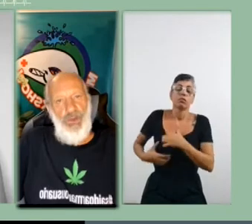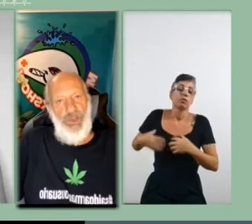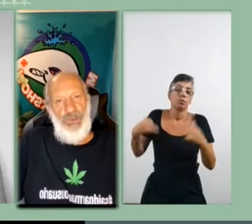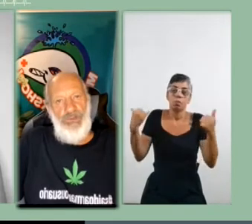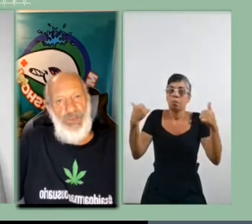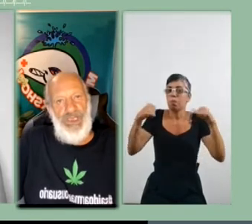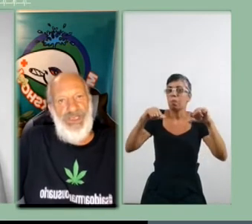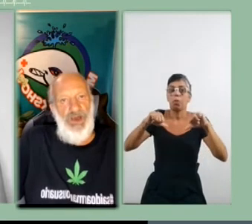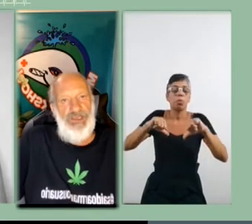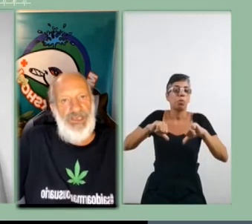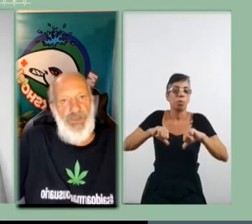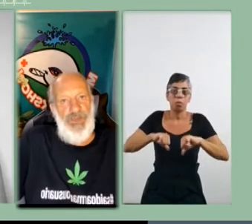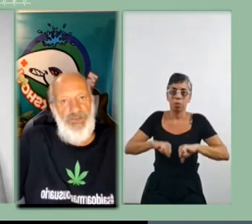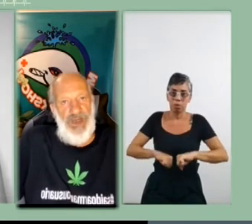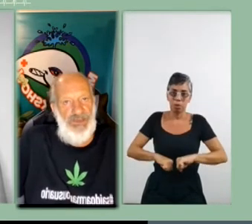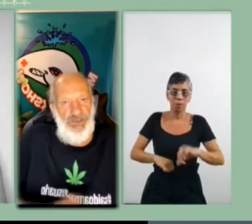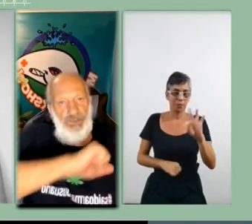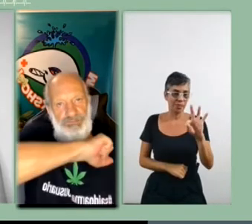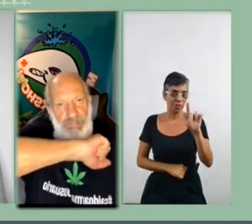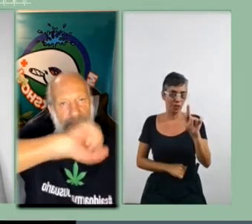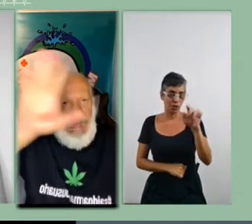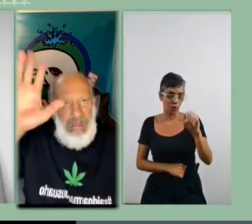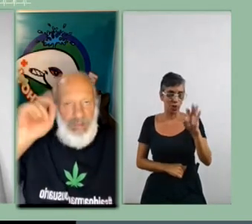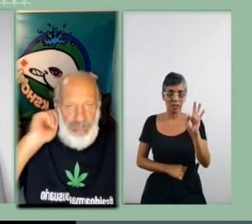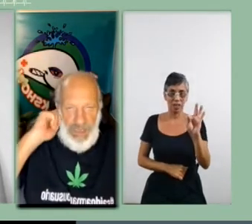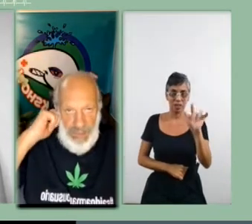destruía o meu TGO, TGP, ficava tudo...